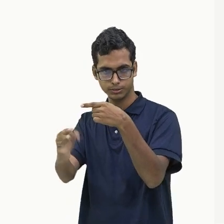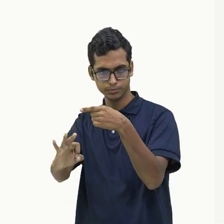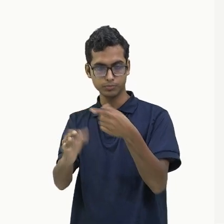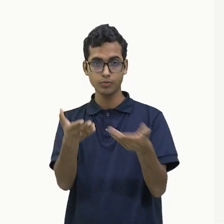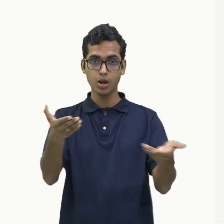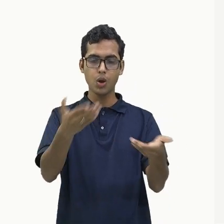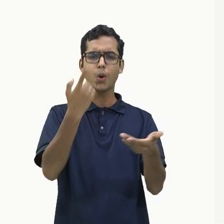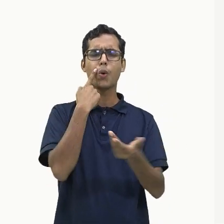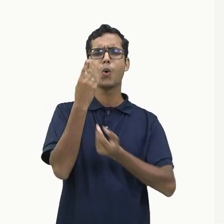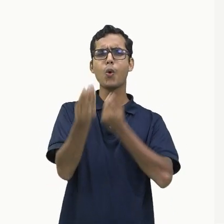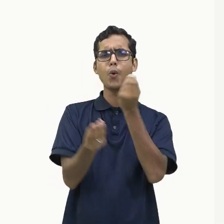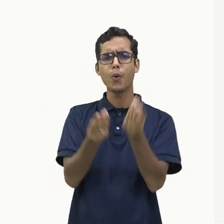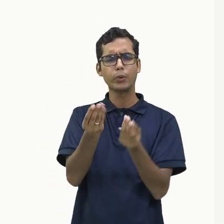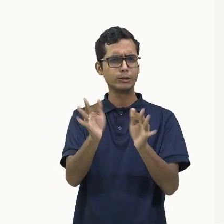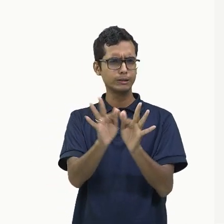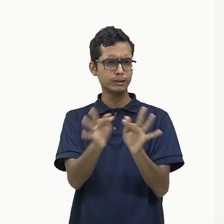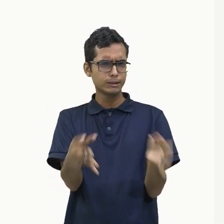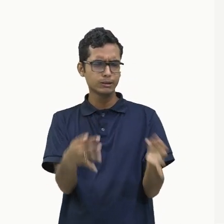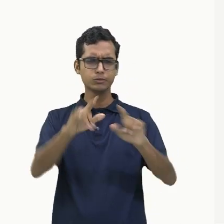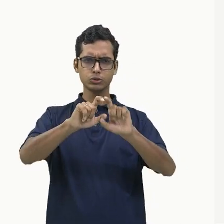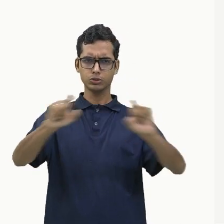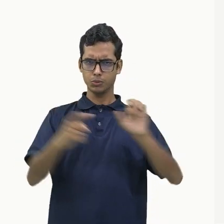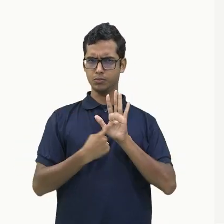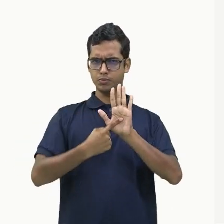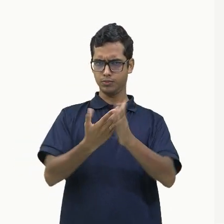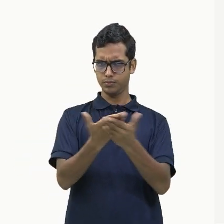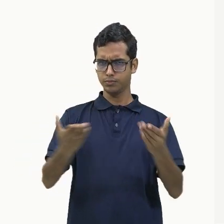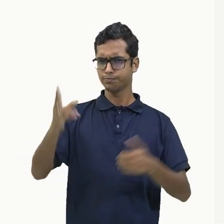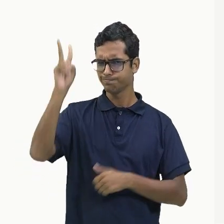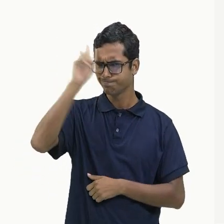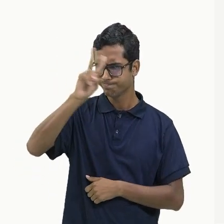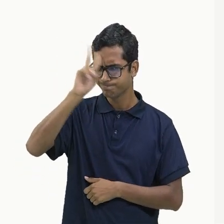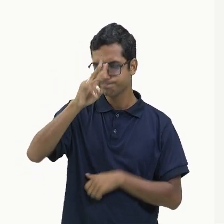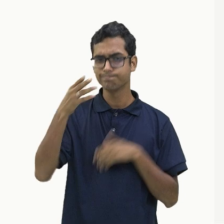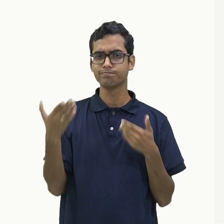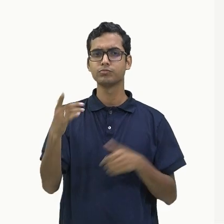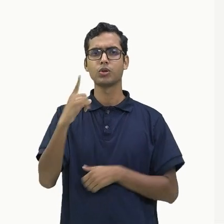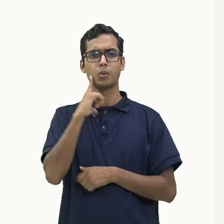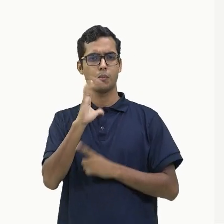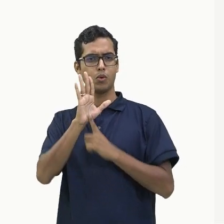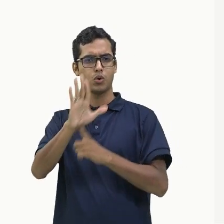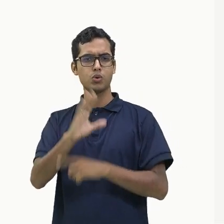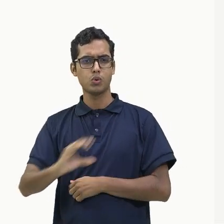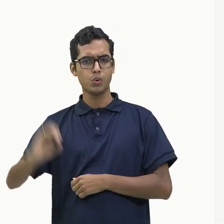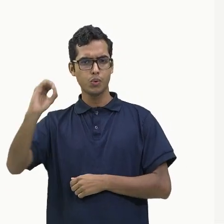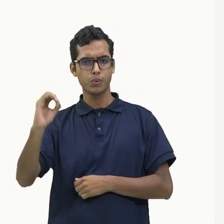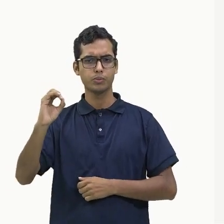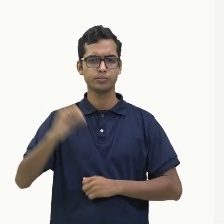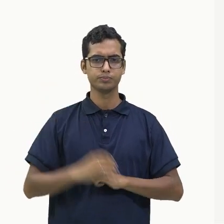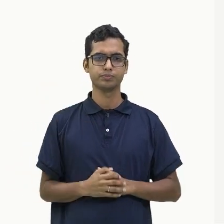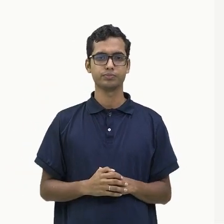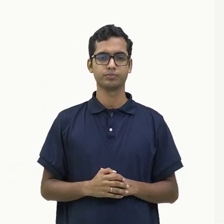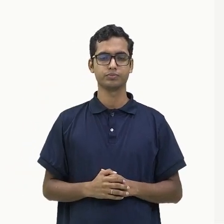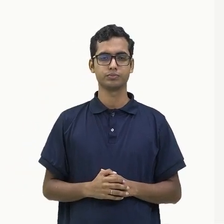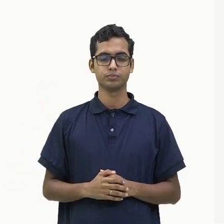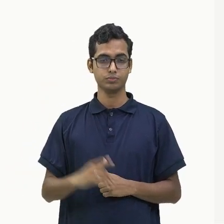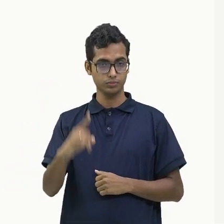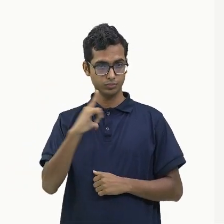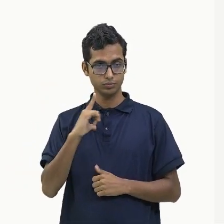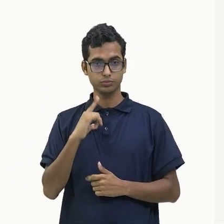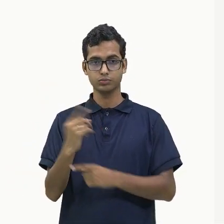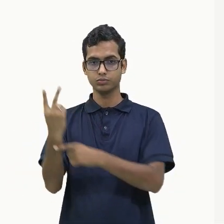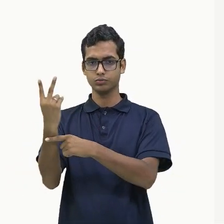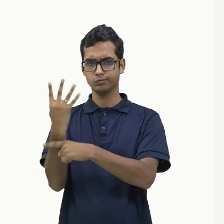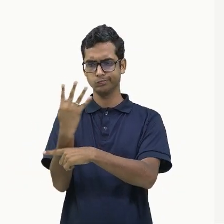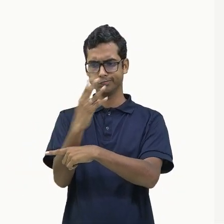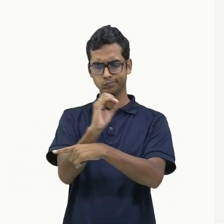da simplificação que eu mostrei agora há pouco para vocês, dos zeros? Olha só, tem um zerinho aqui em cima,